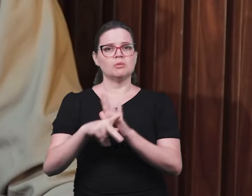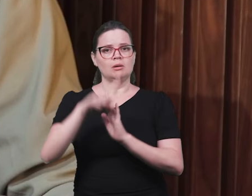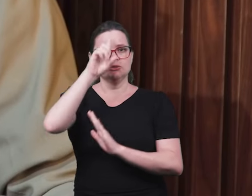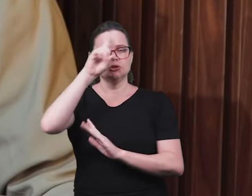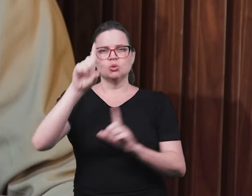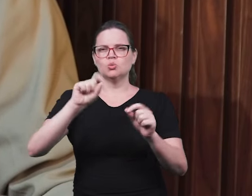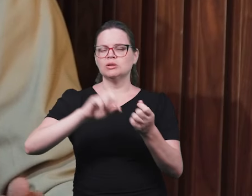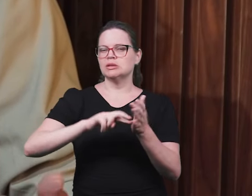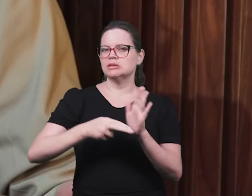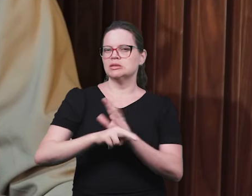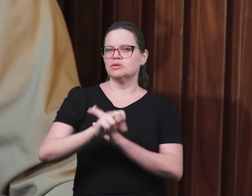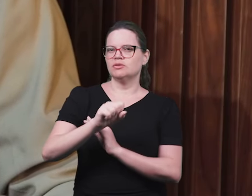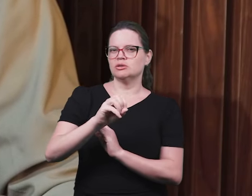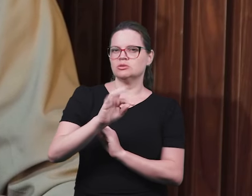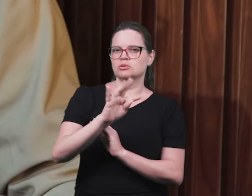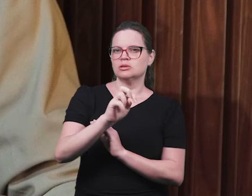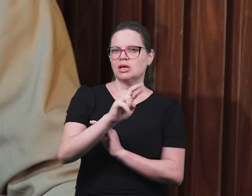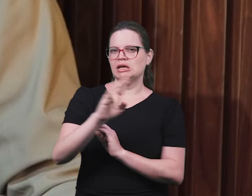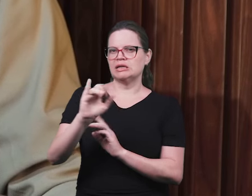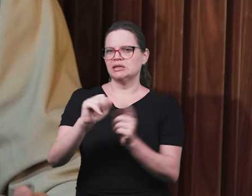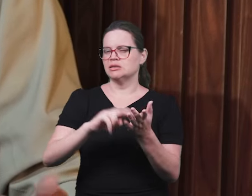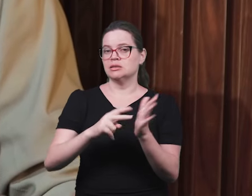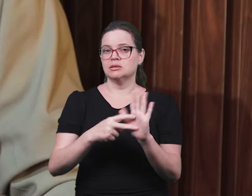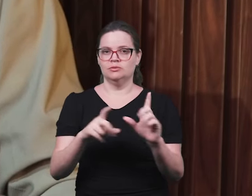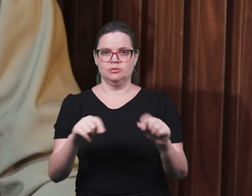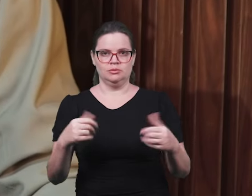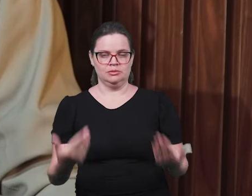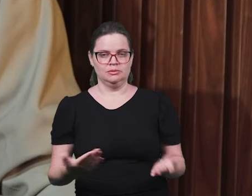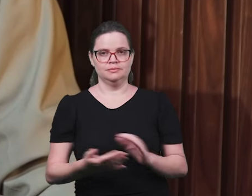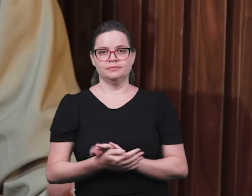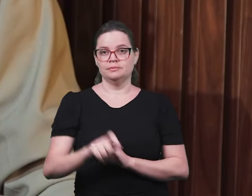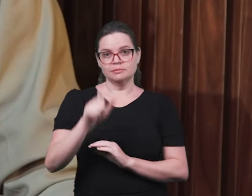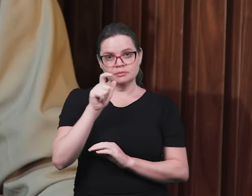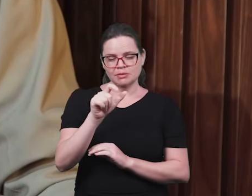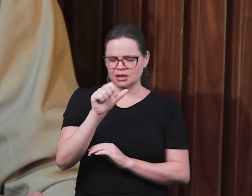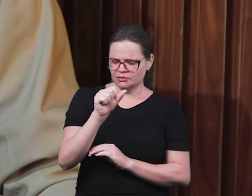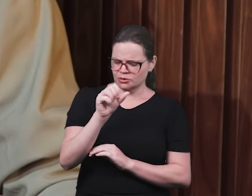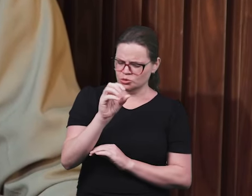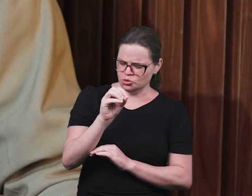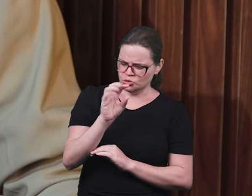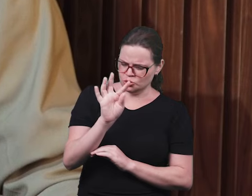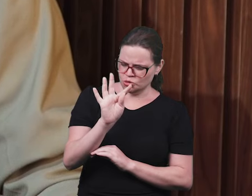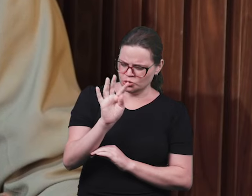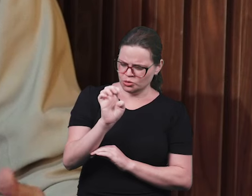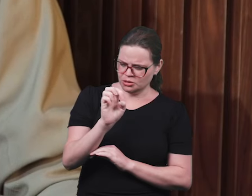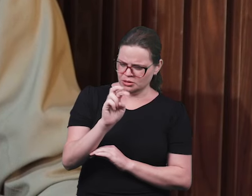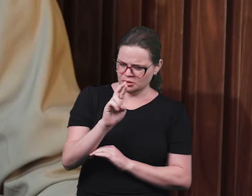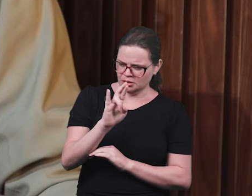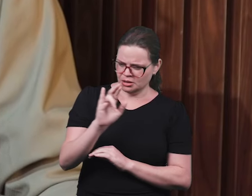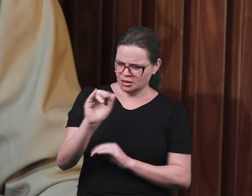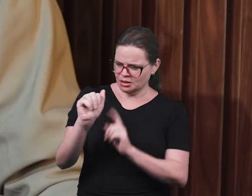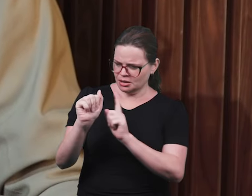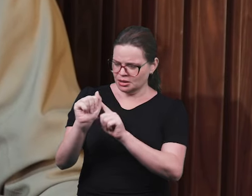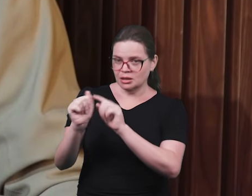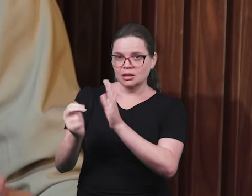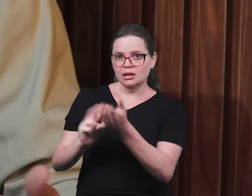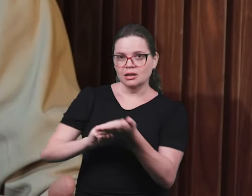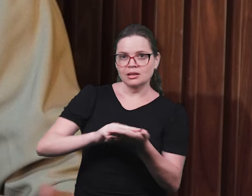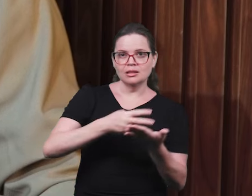soteria, o que significa isso. E, na verdade, essa palavra remonta à